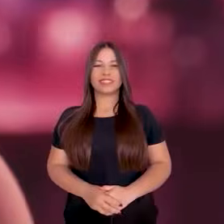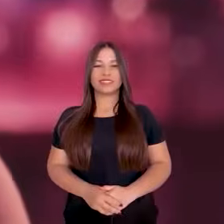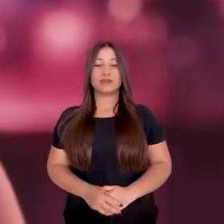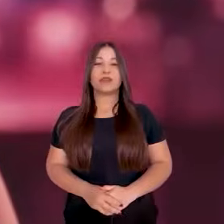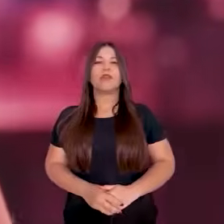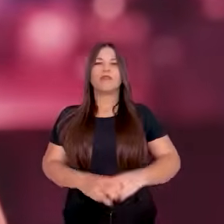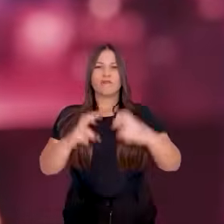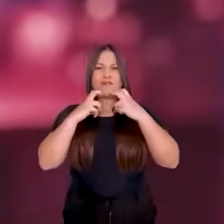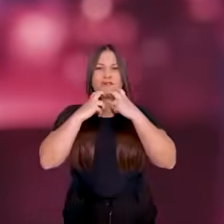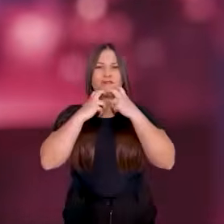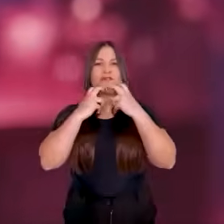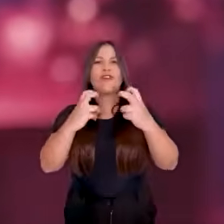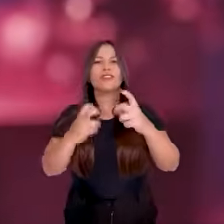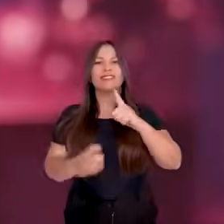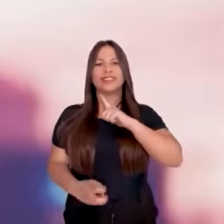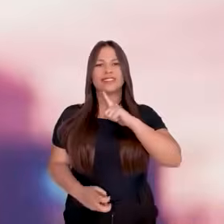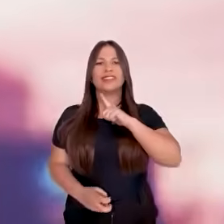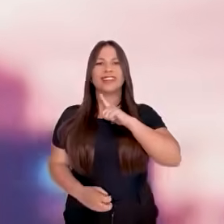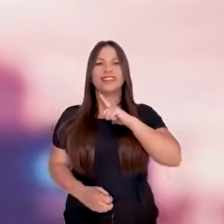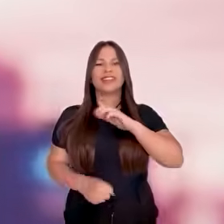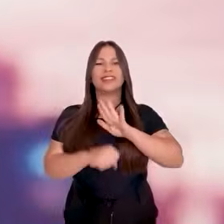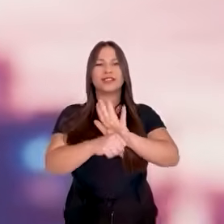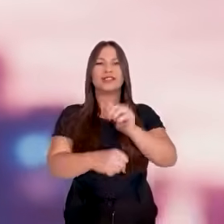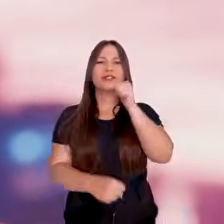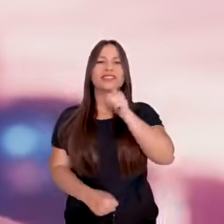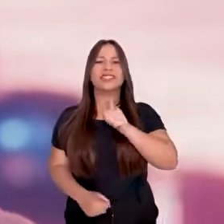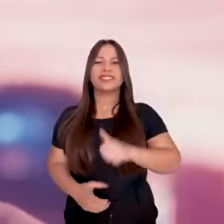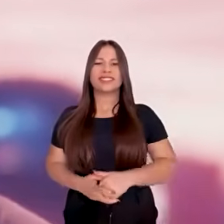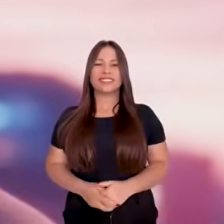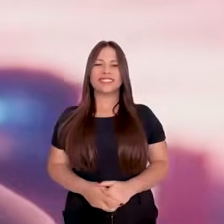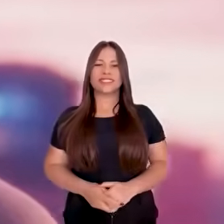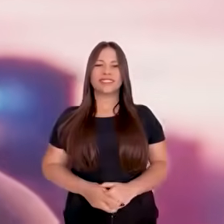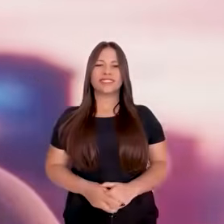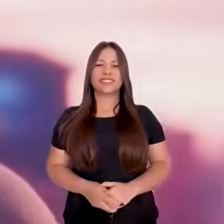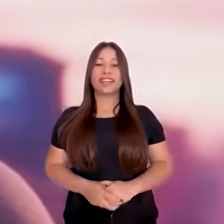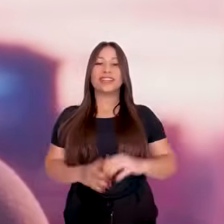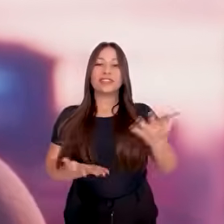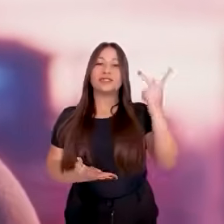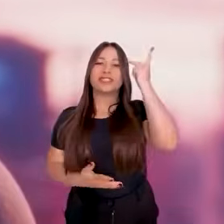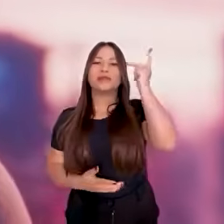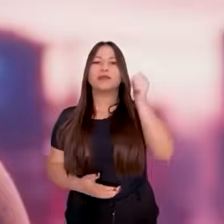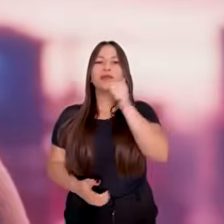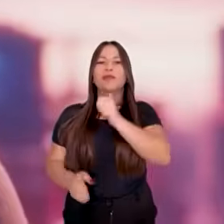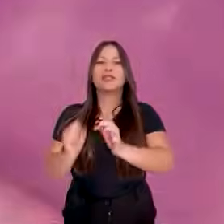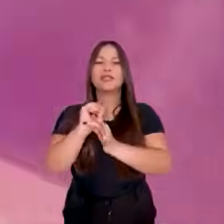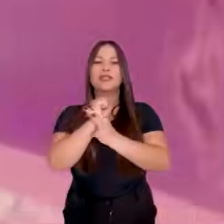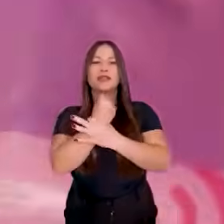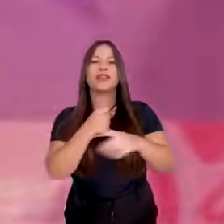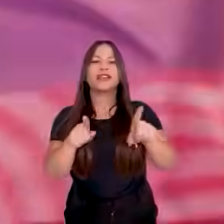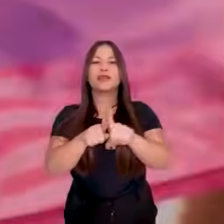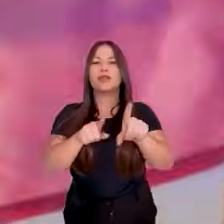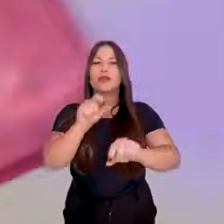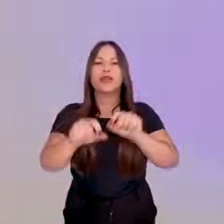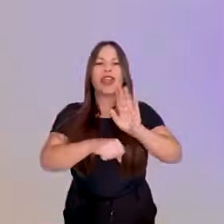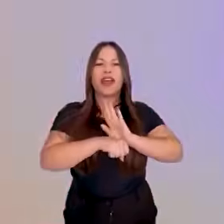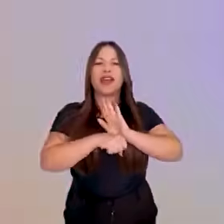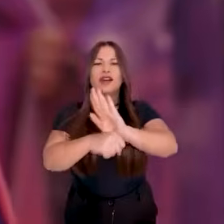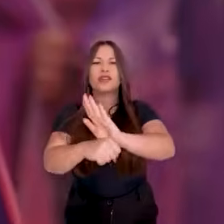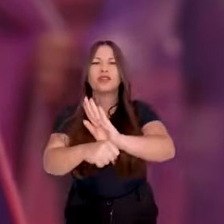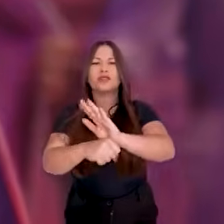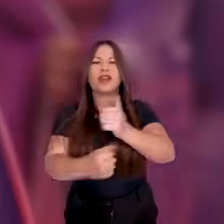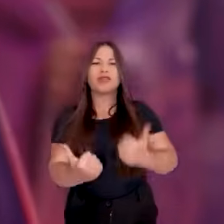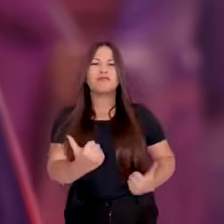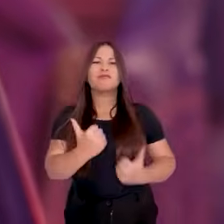Ele dá voz quando ela mais precisa ser ouvida. O SP Mulher Segura é também a ponte para uma rede de